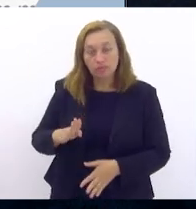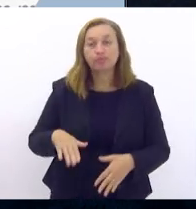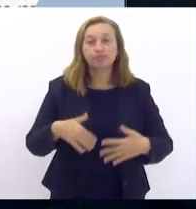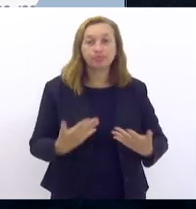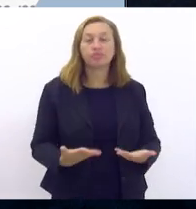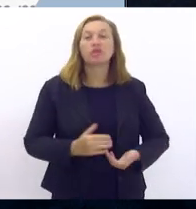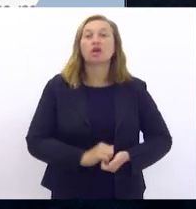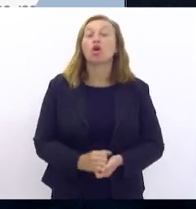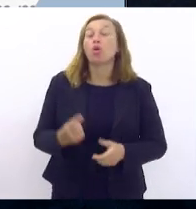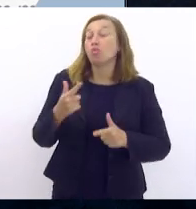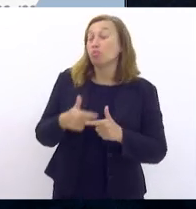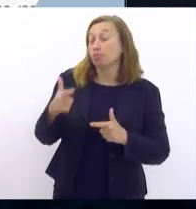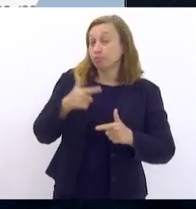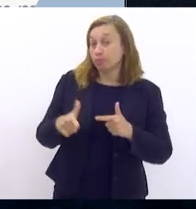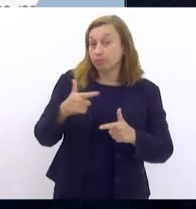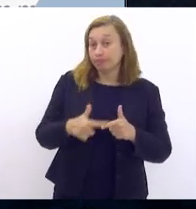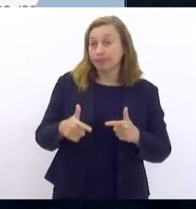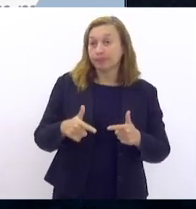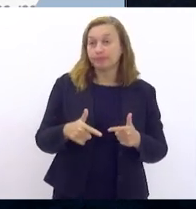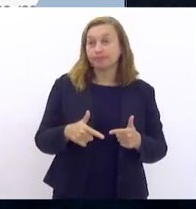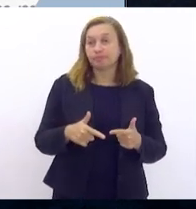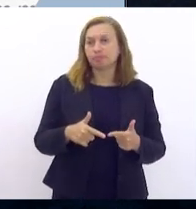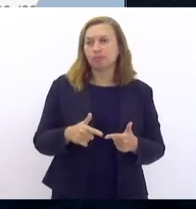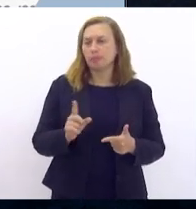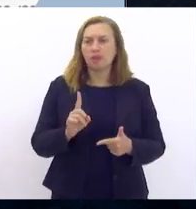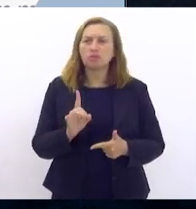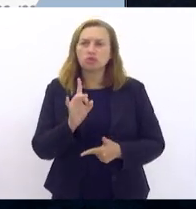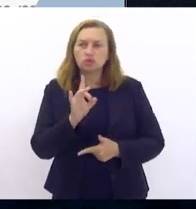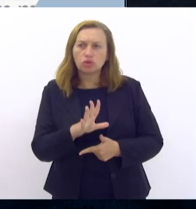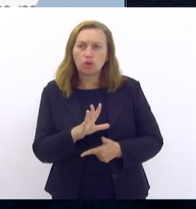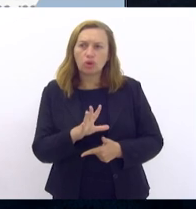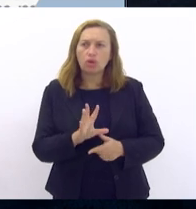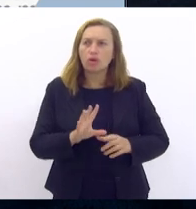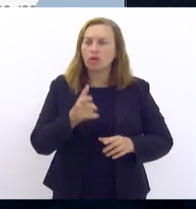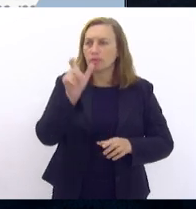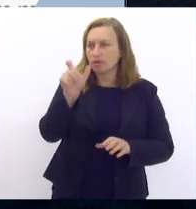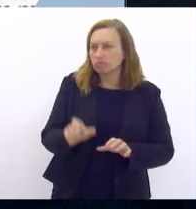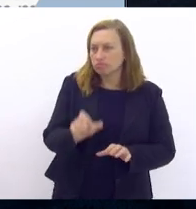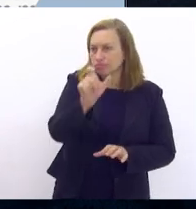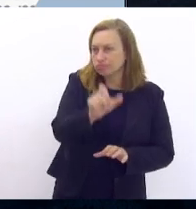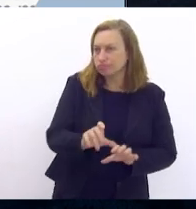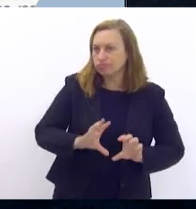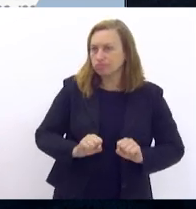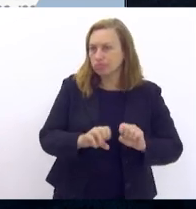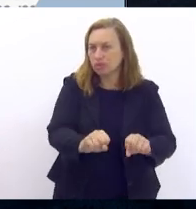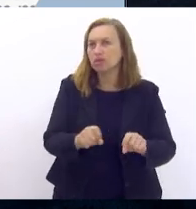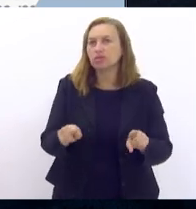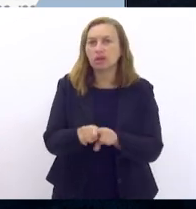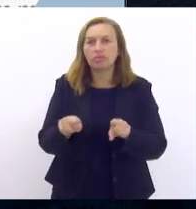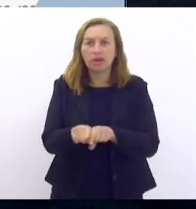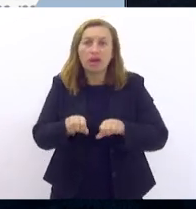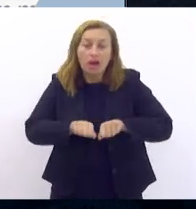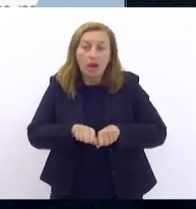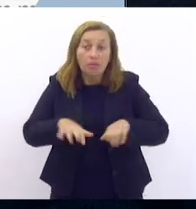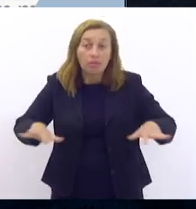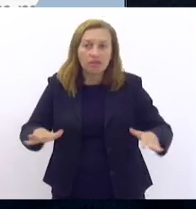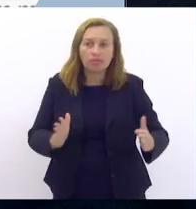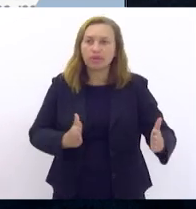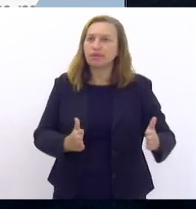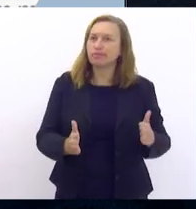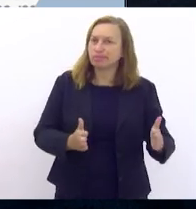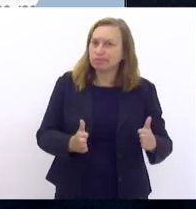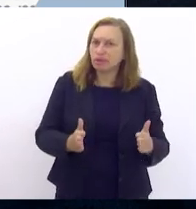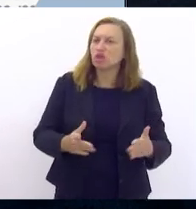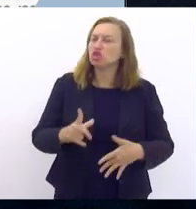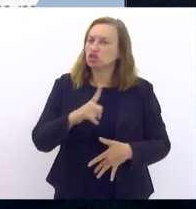o maior problema que a gente não foi só para catadoras e catadores foi a pandemia né nós tivemos uma pandemia